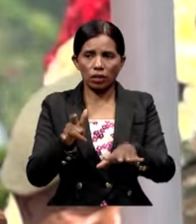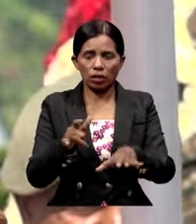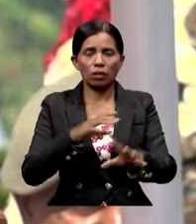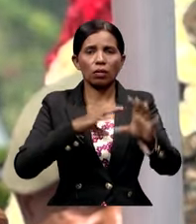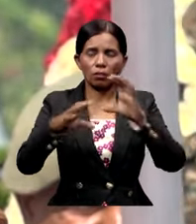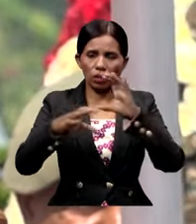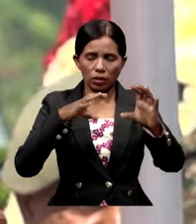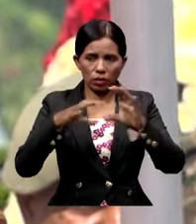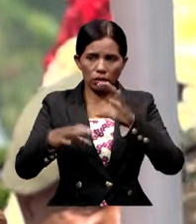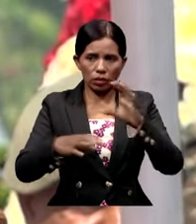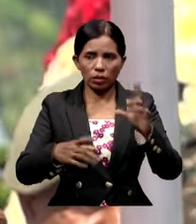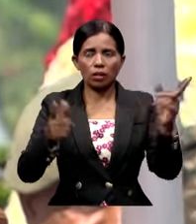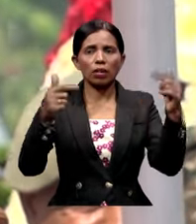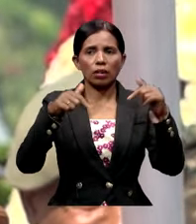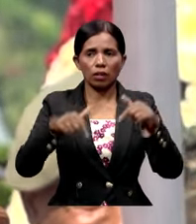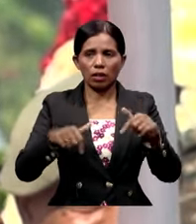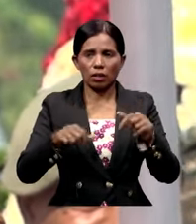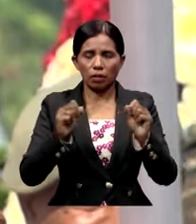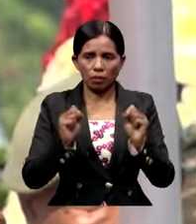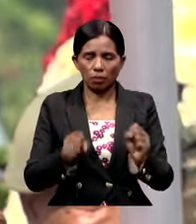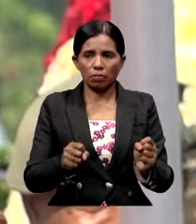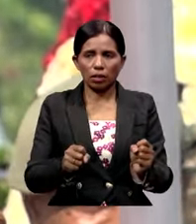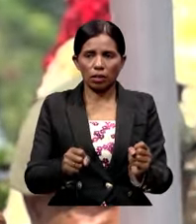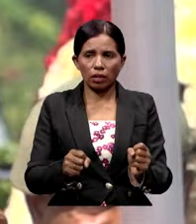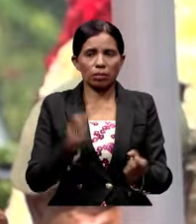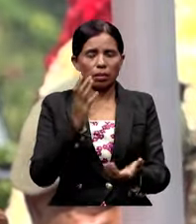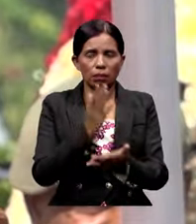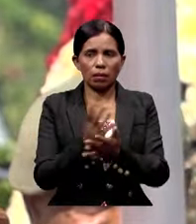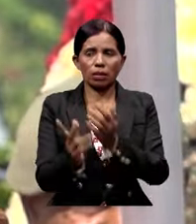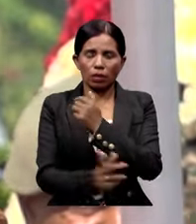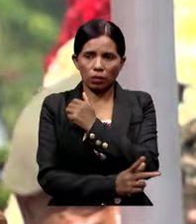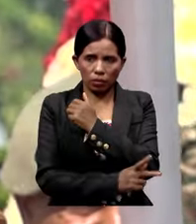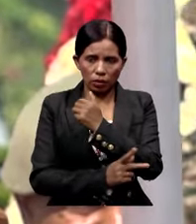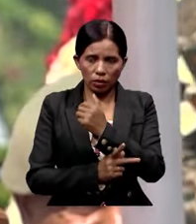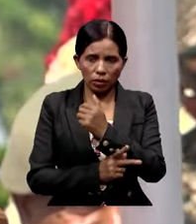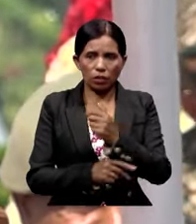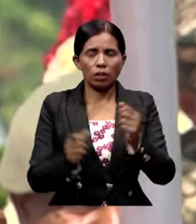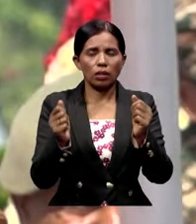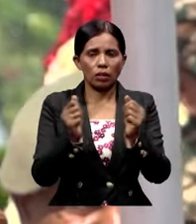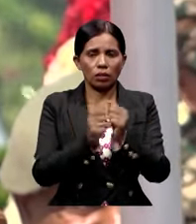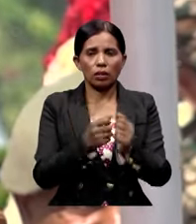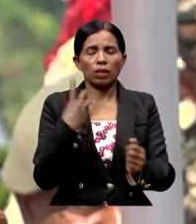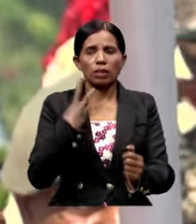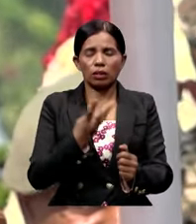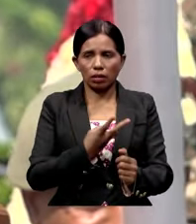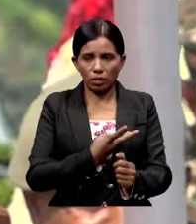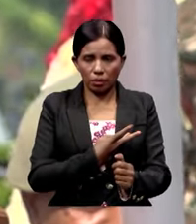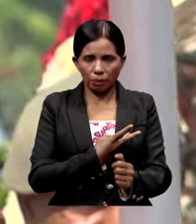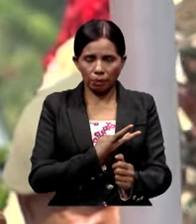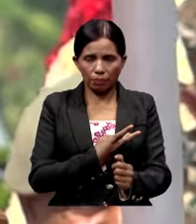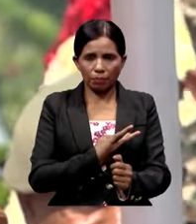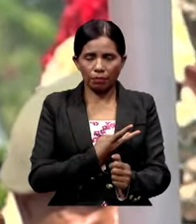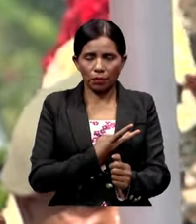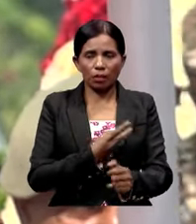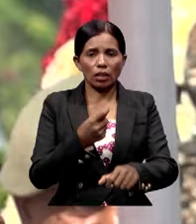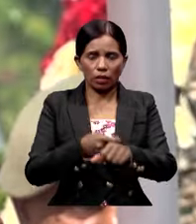comunicação. Conectividade mesmo ajuda a combater a corrupção ou digitalização. Ou